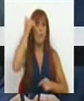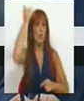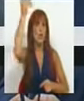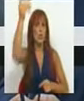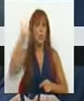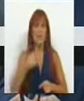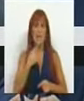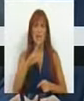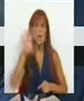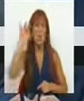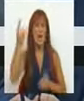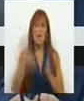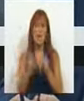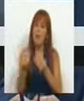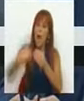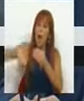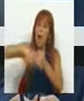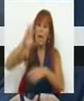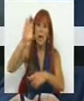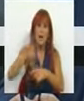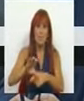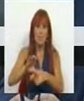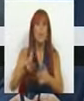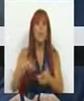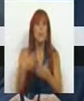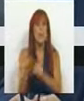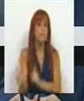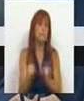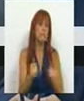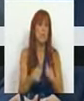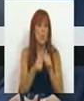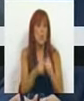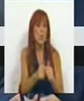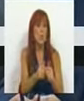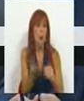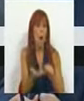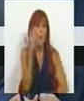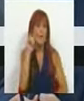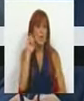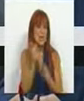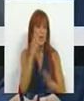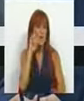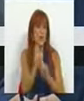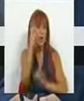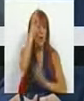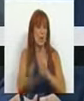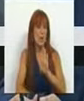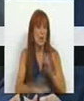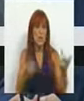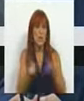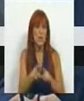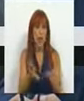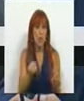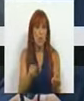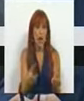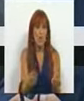futuro, referiu que qualquer necessidade adicional de capital serve, por um lado, para cumprir com o aumento das exigências regulatórias e